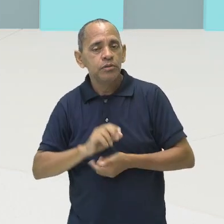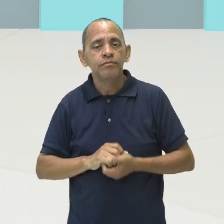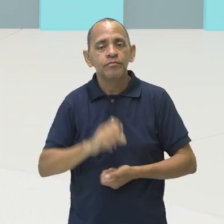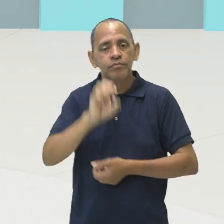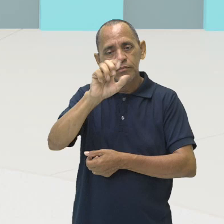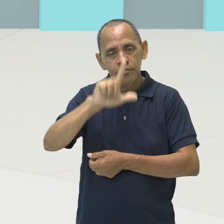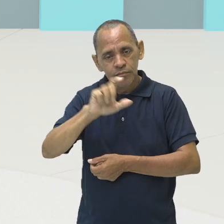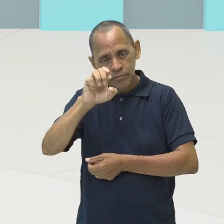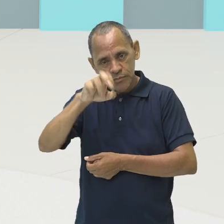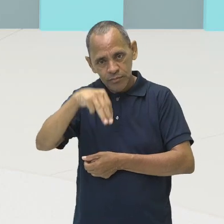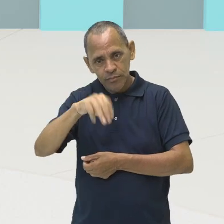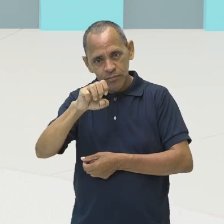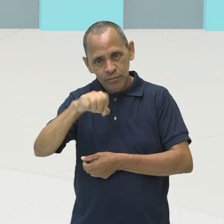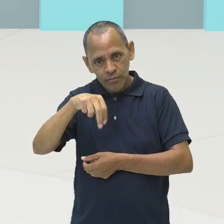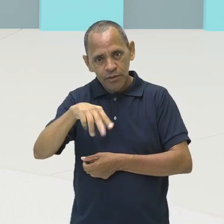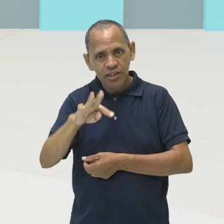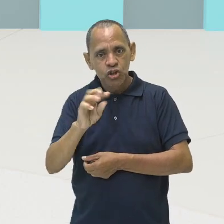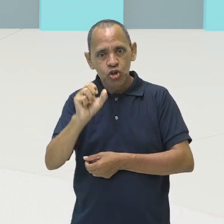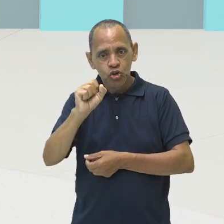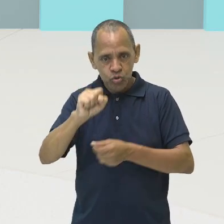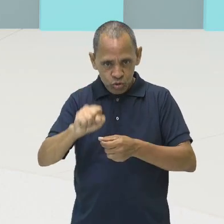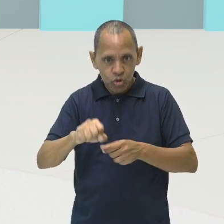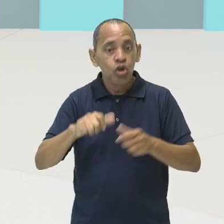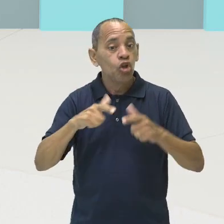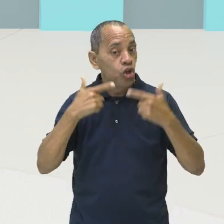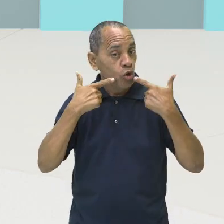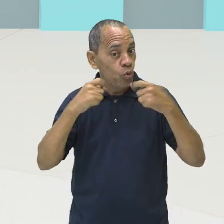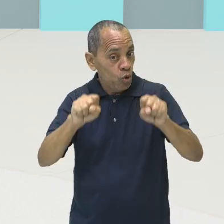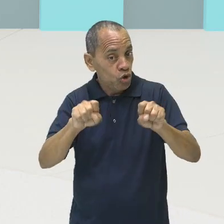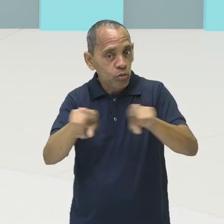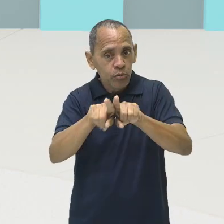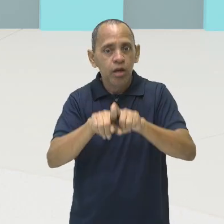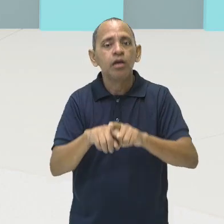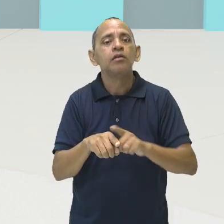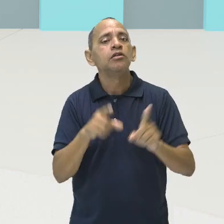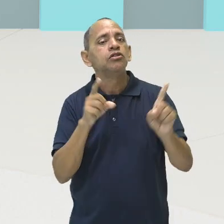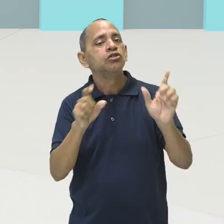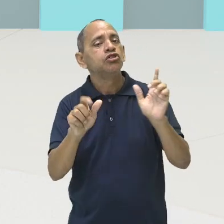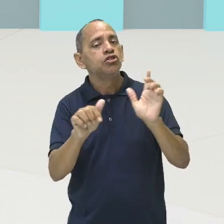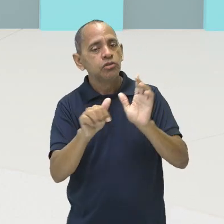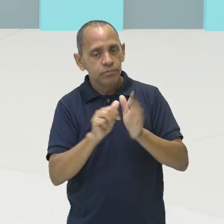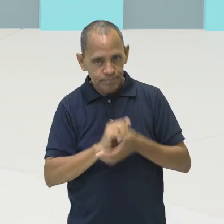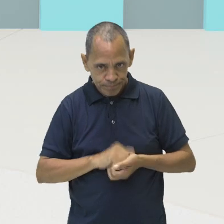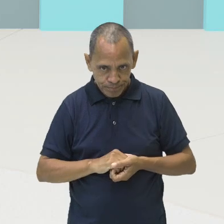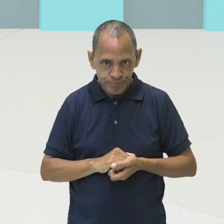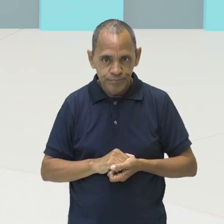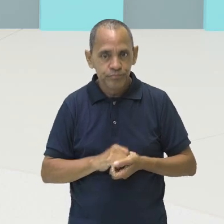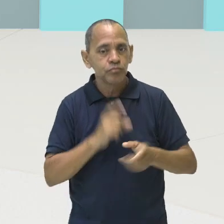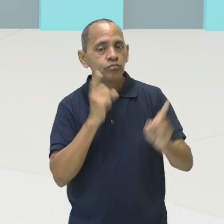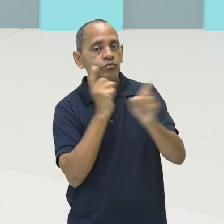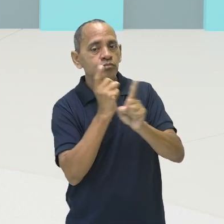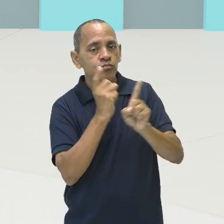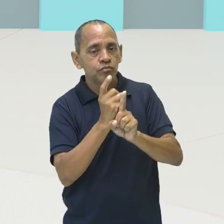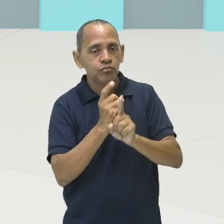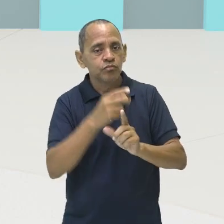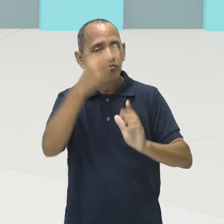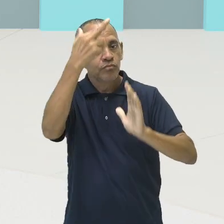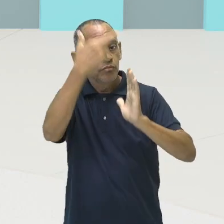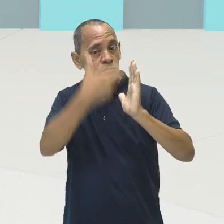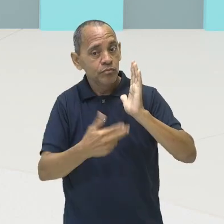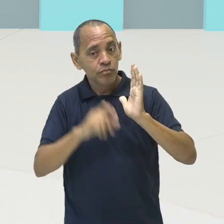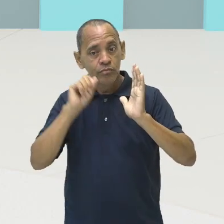tá? Então, são os elementos linguísticos que identificam as relações entre partes de um texto em diferentes